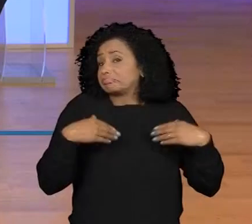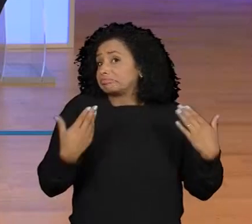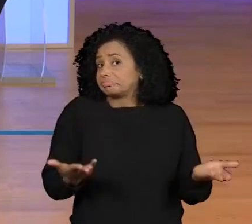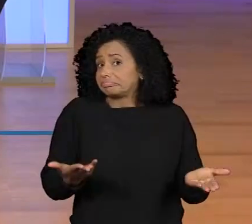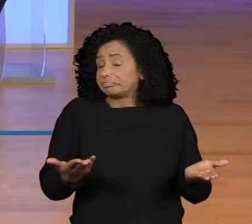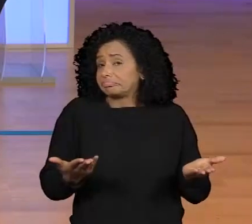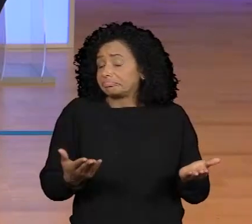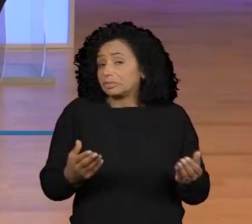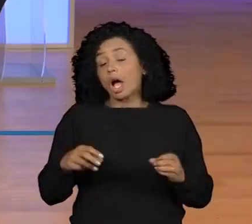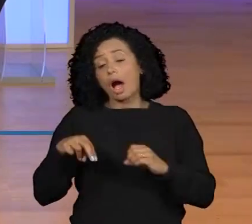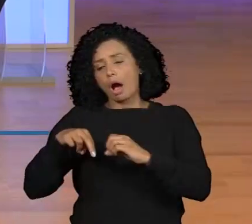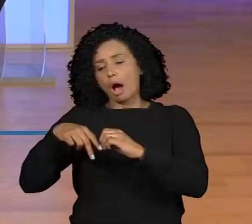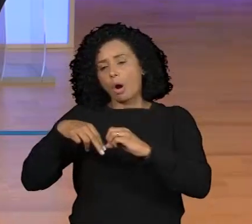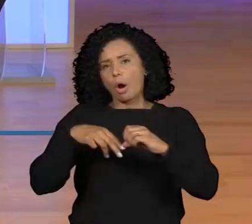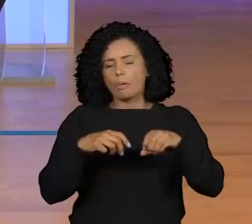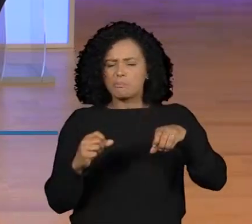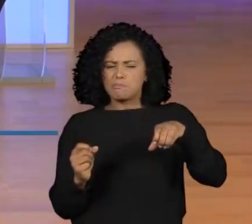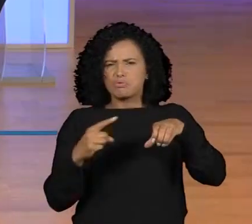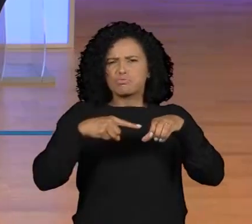e